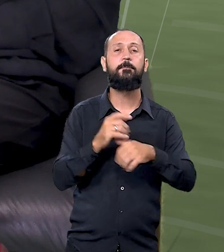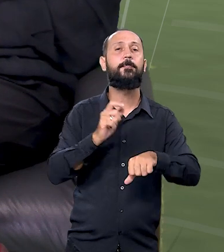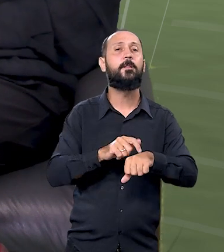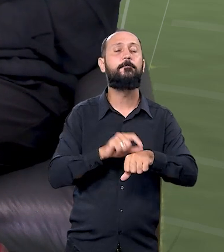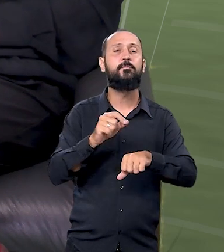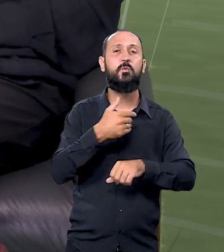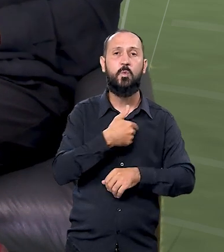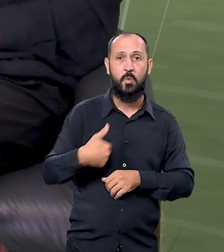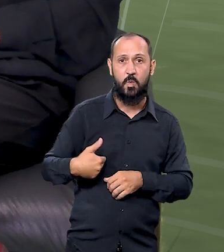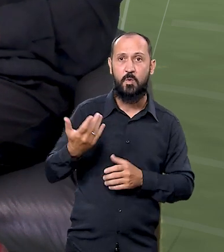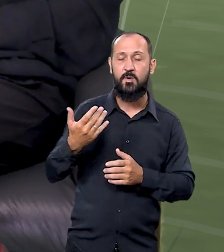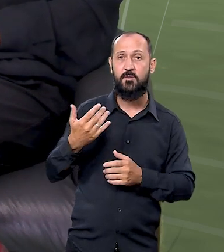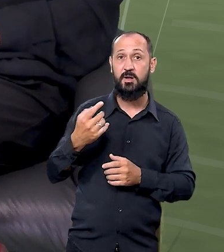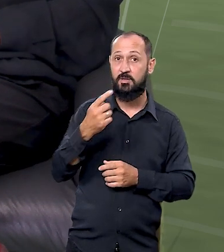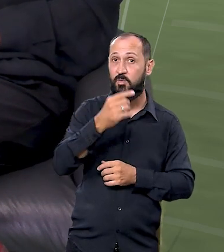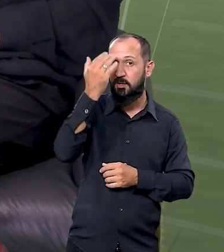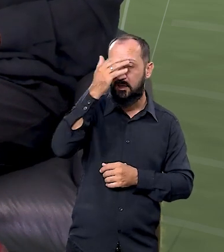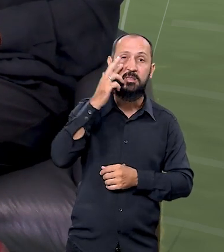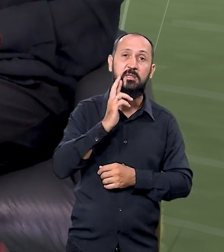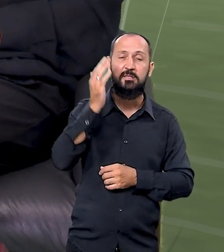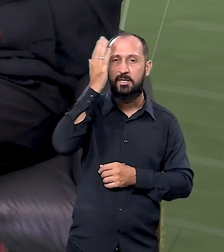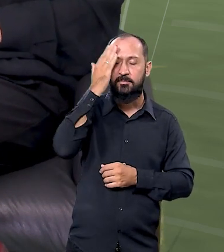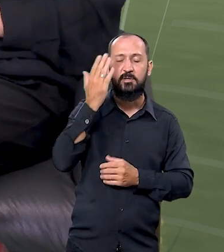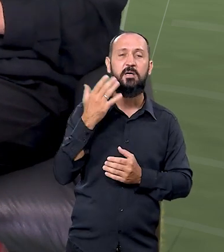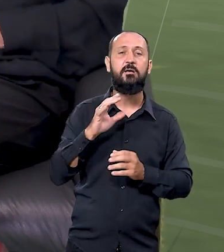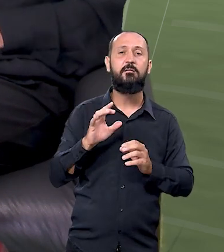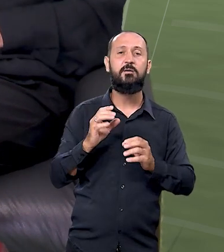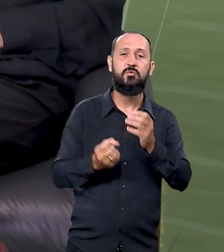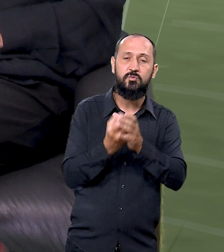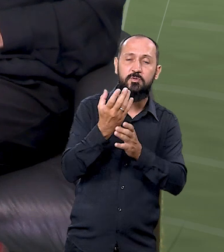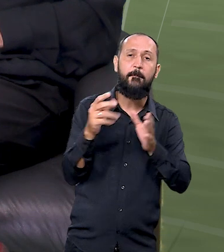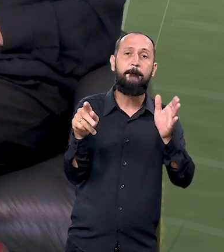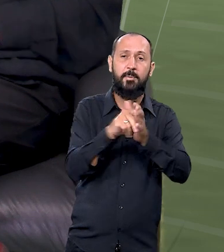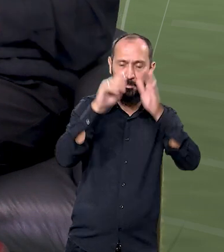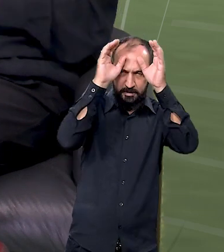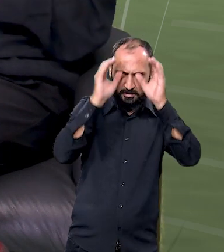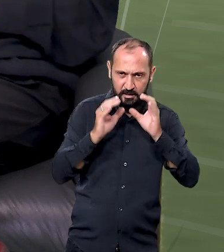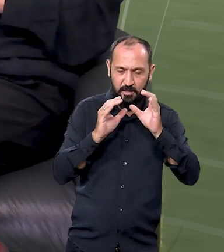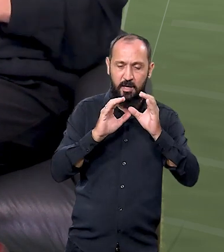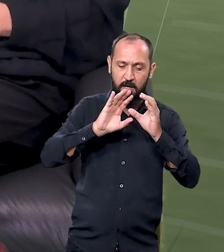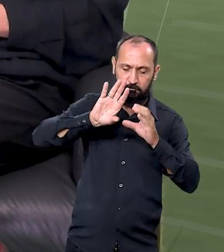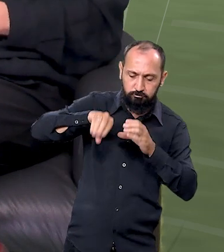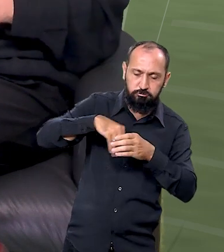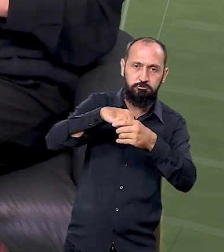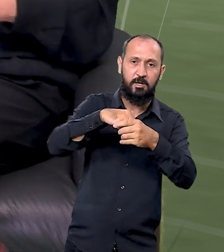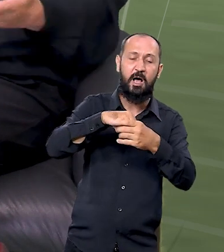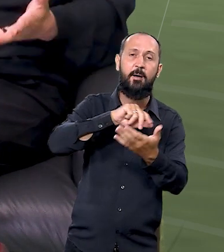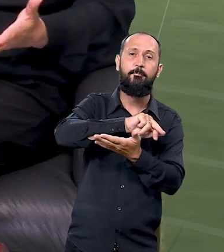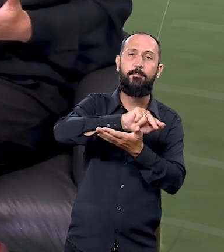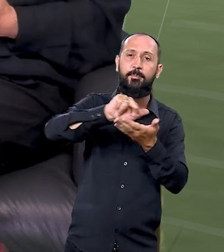momento que o governador compreende a necessidade de criar uma pasta específica para a cidadania e englobar nessa pasta